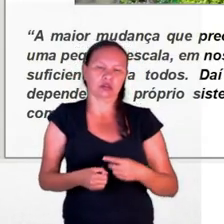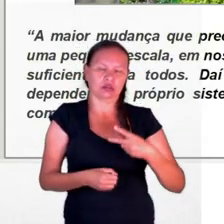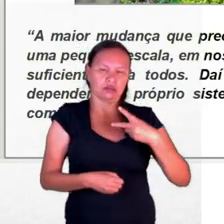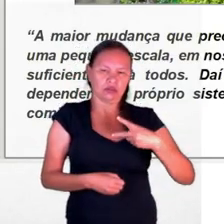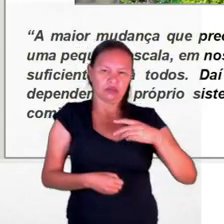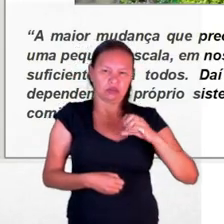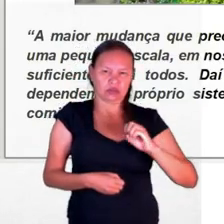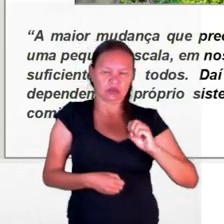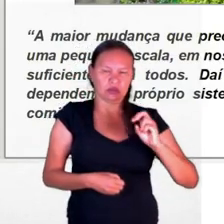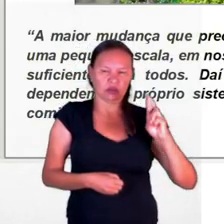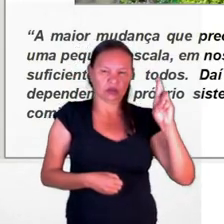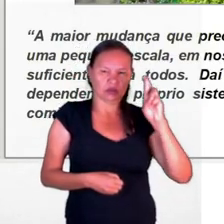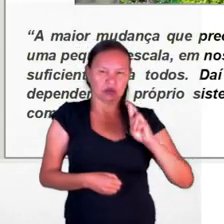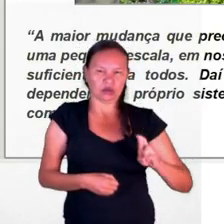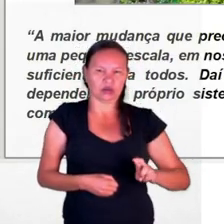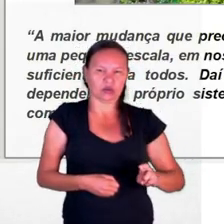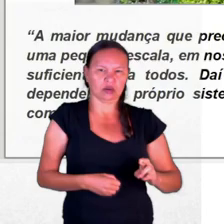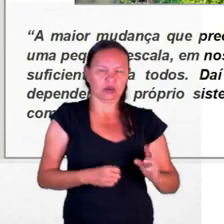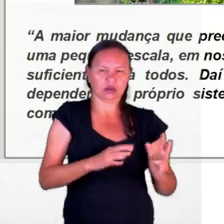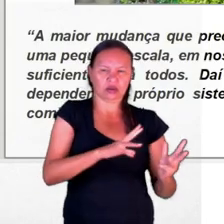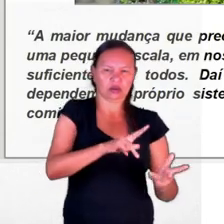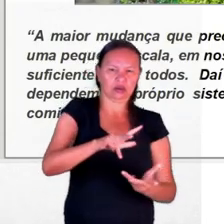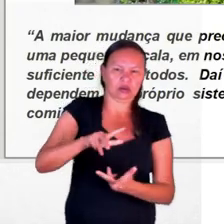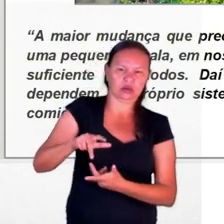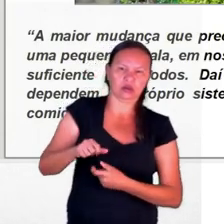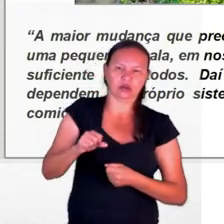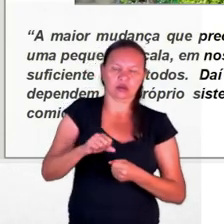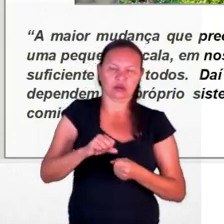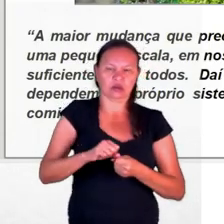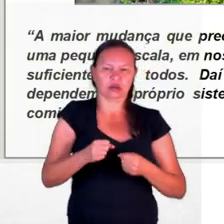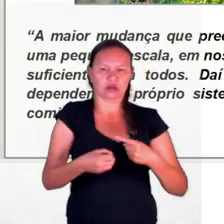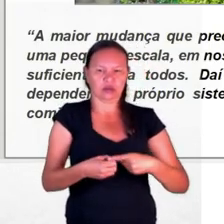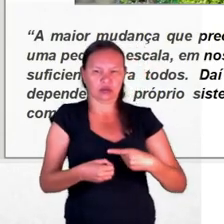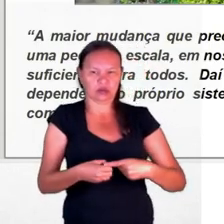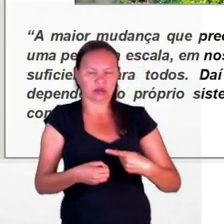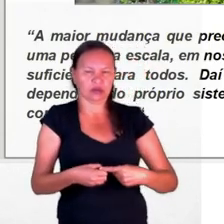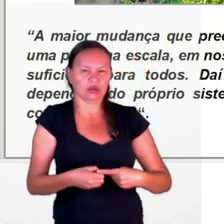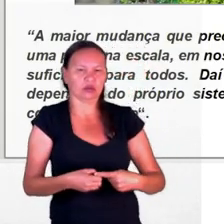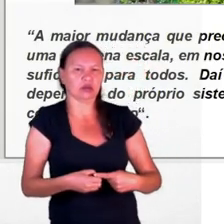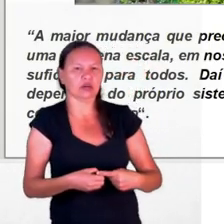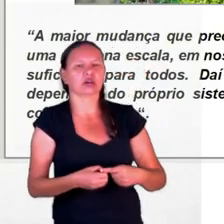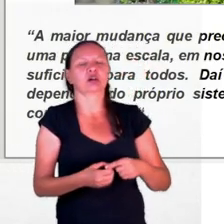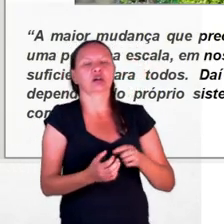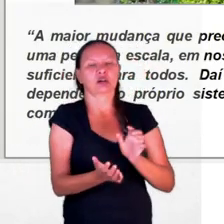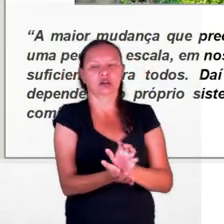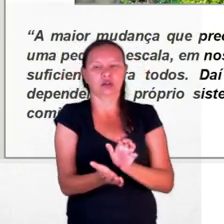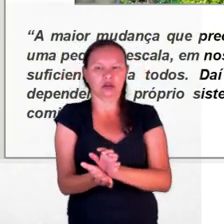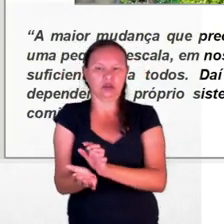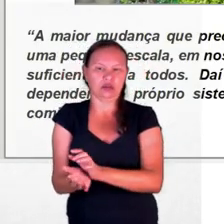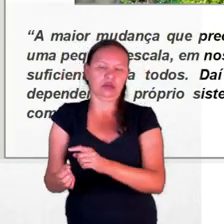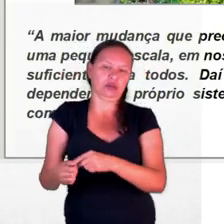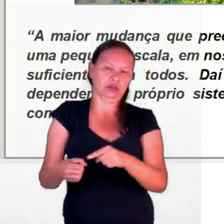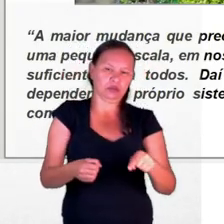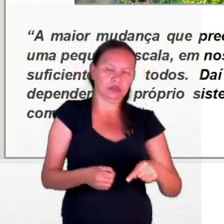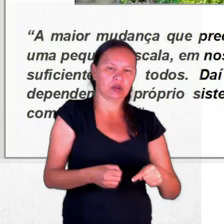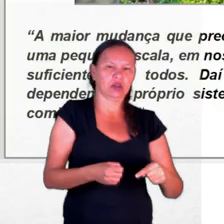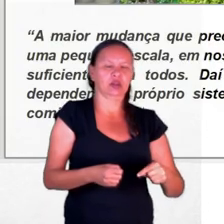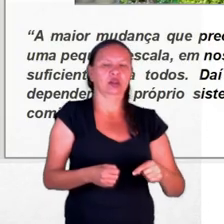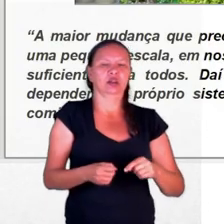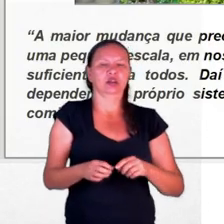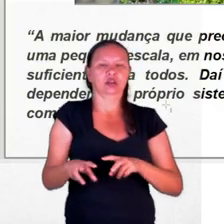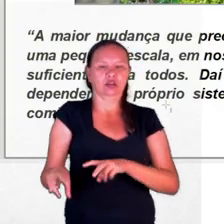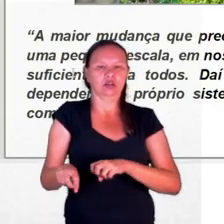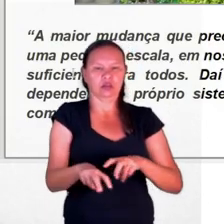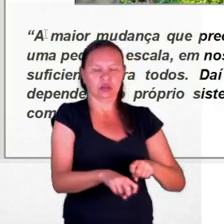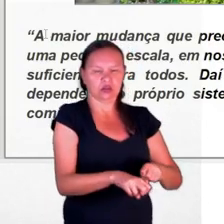de toda a produção de alimentos do mundo é feita na cidade nos nos Espaços urbanos e peré urbanos né no entorno ali e aí eu gosto